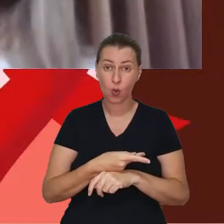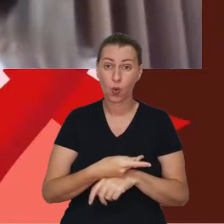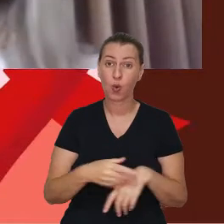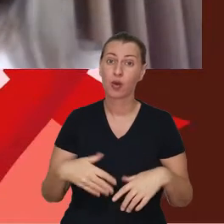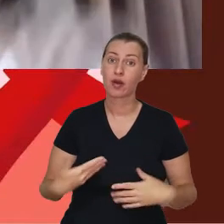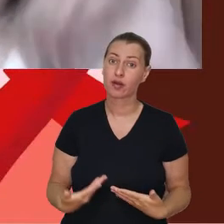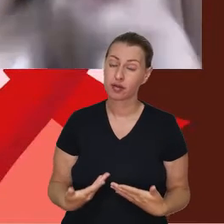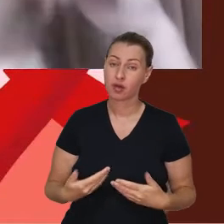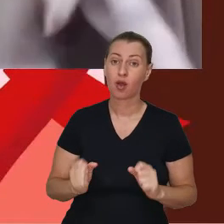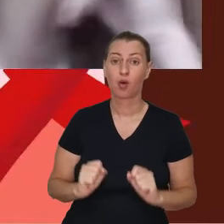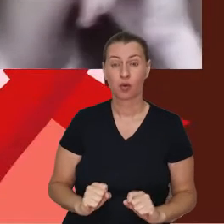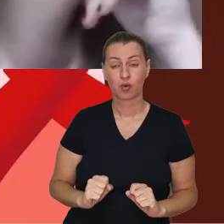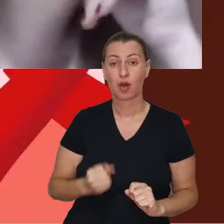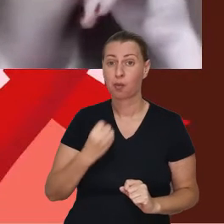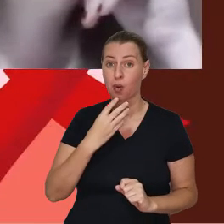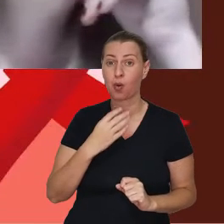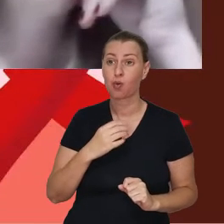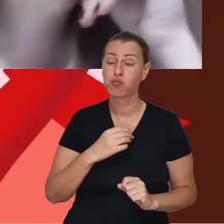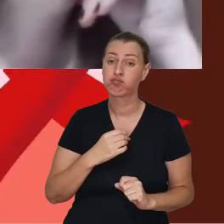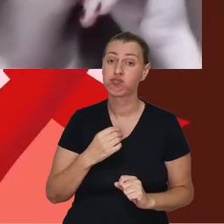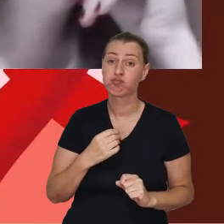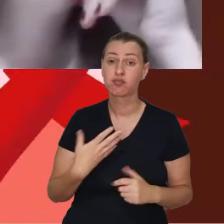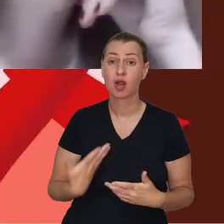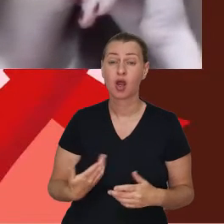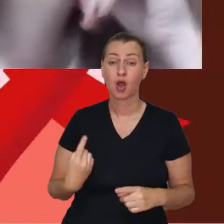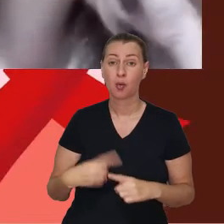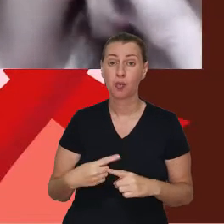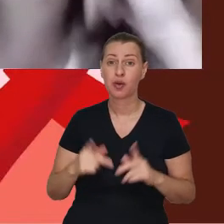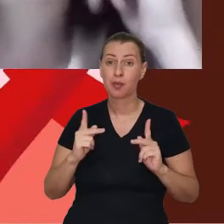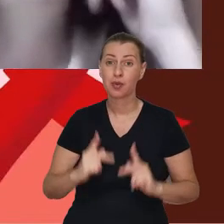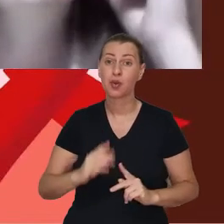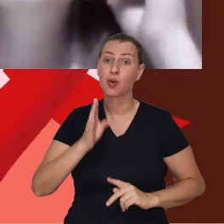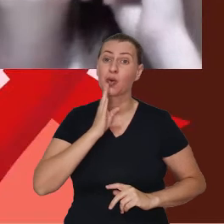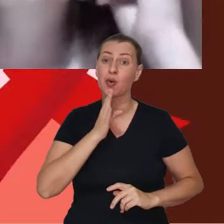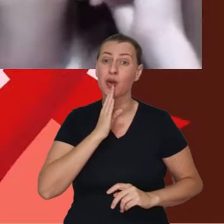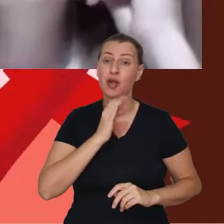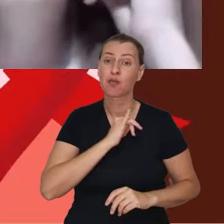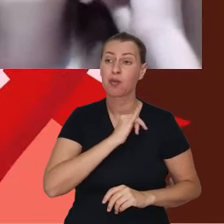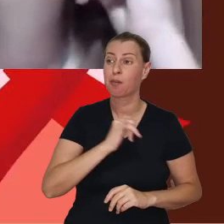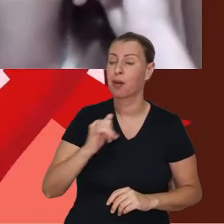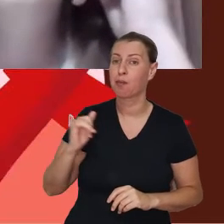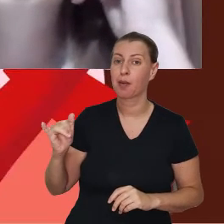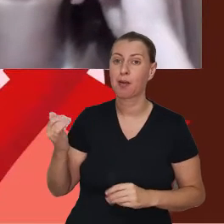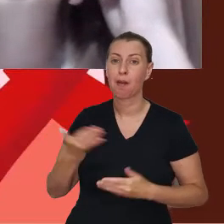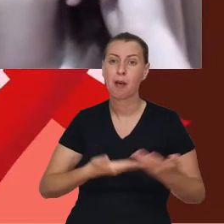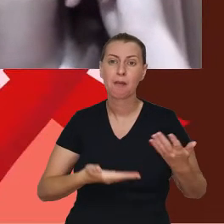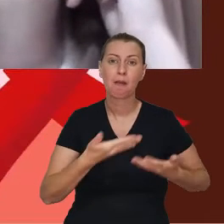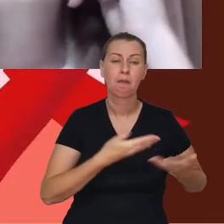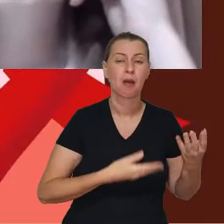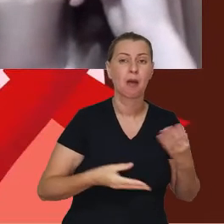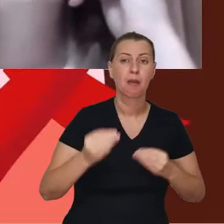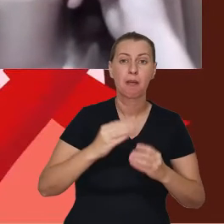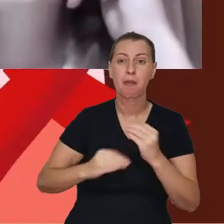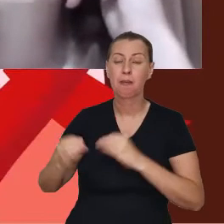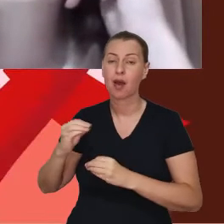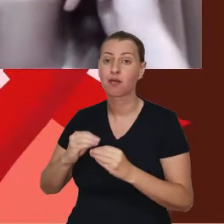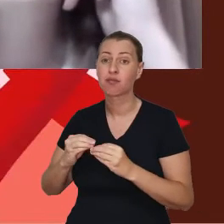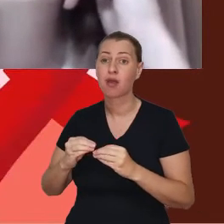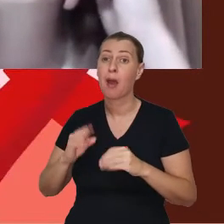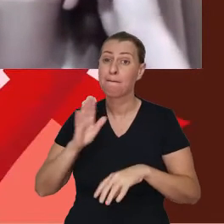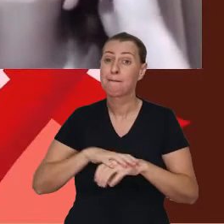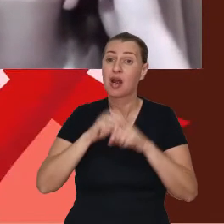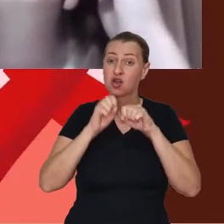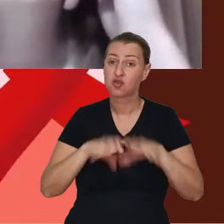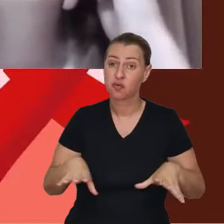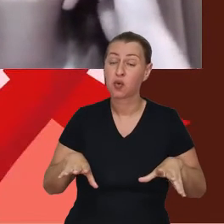sim. E isso é ótimo, em si, porque o pessoal está conhecendo, um falar para o outro, aí a gente vai divulgando cada vez mais a